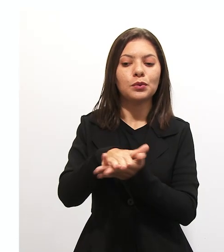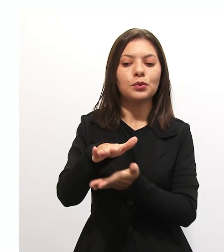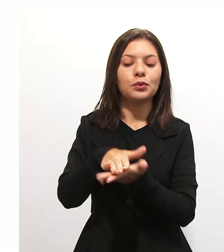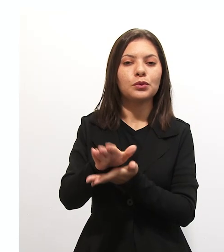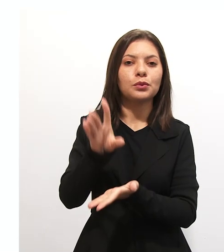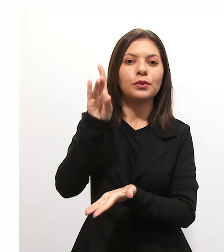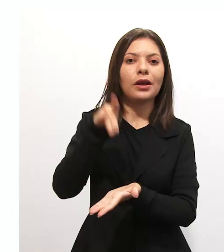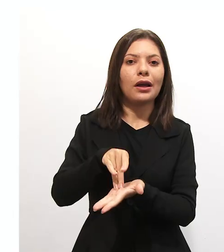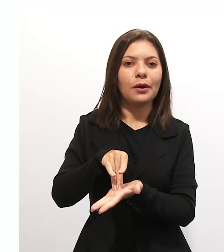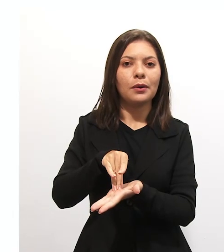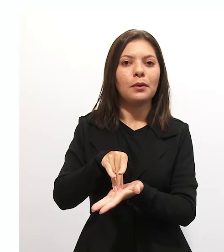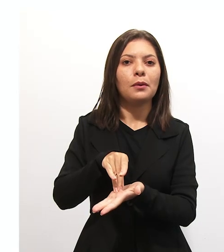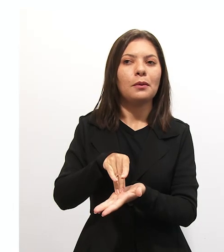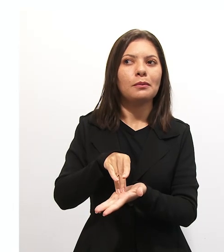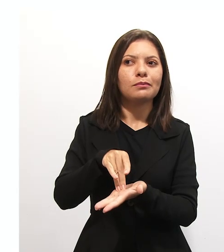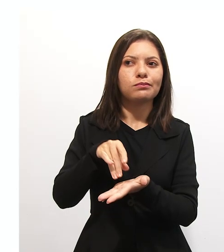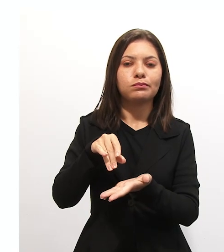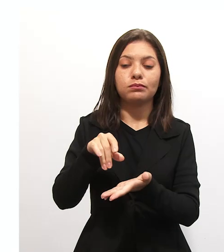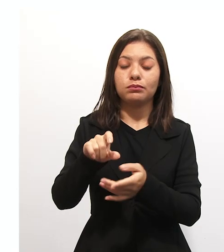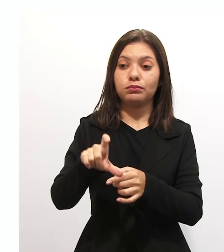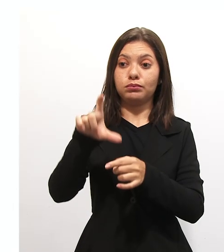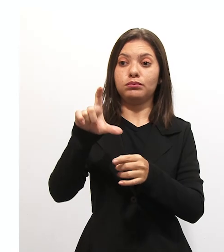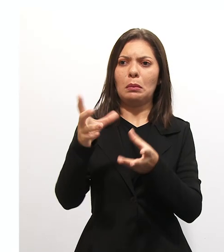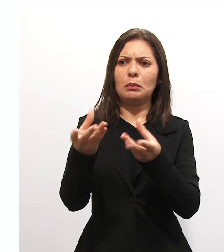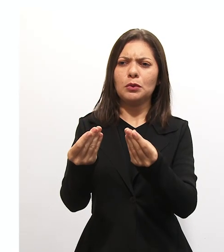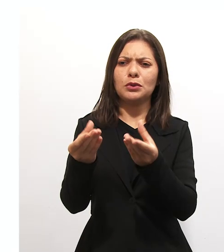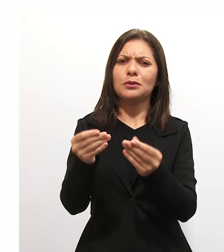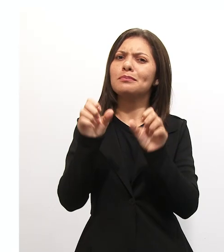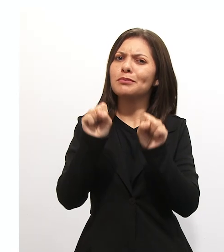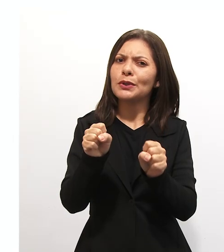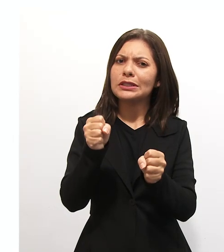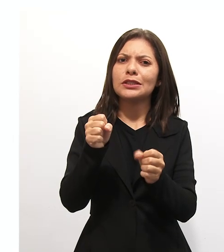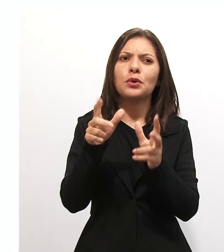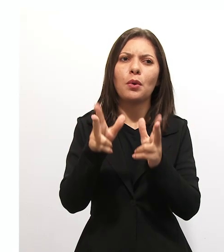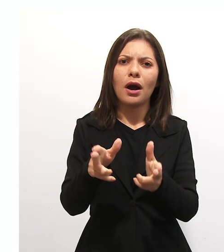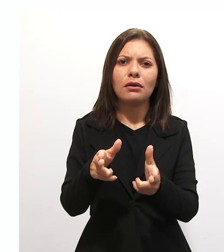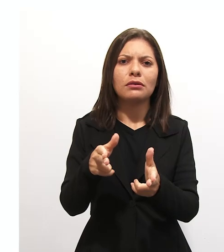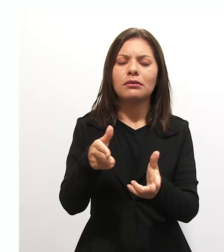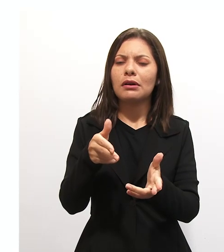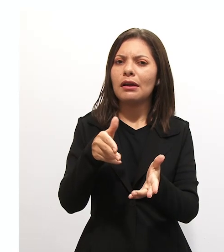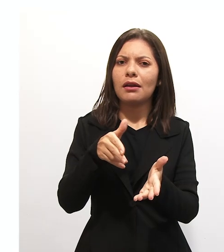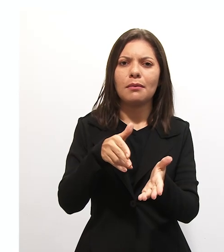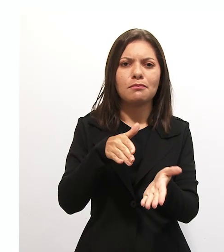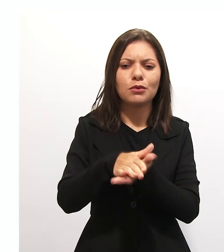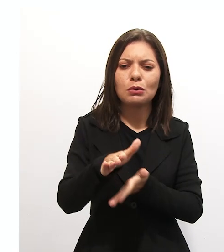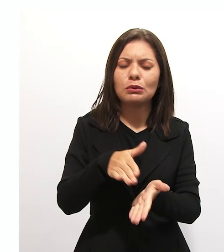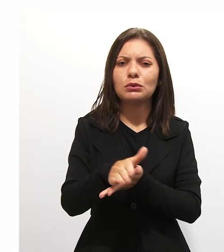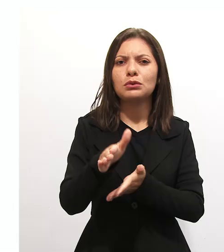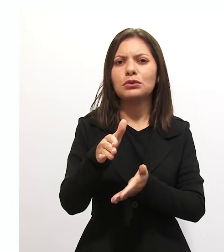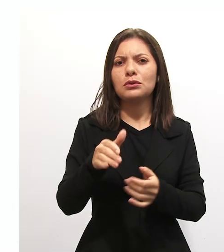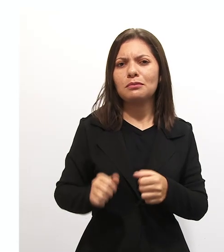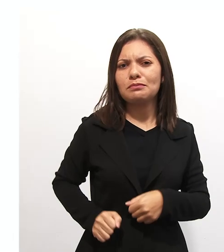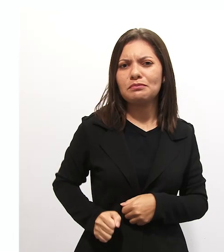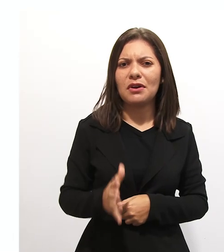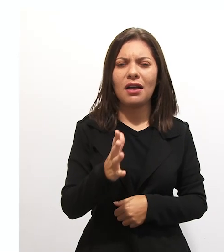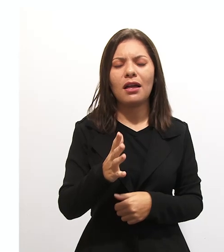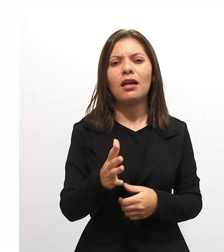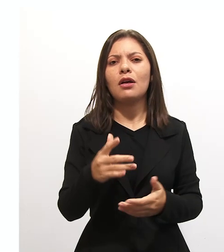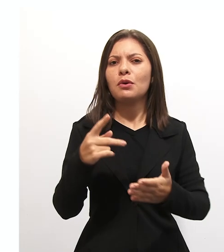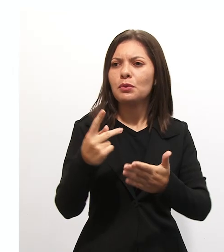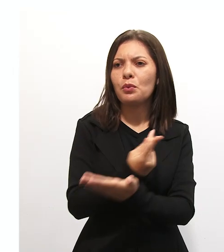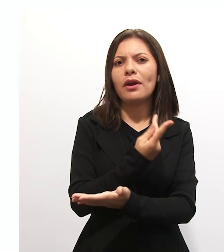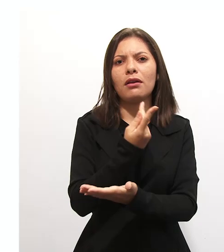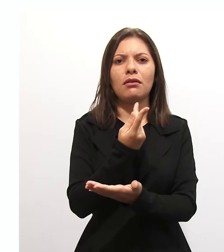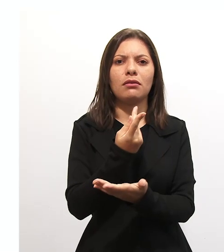um desperdício, um erro de previsão, é claro. A previsão pode estar errada,